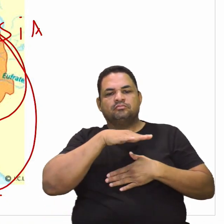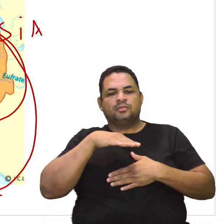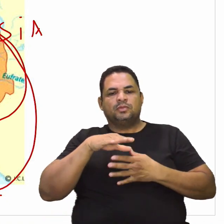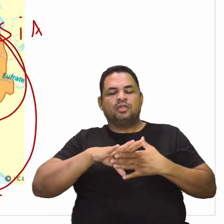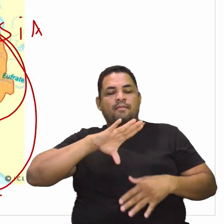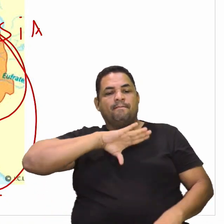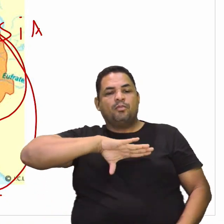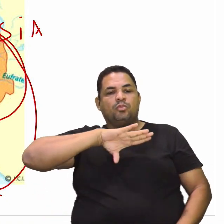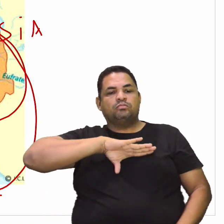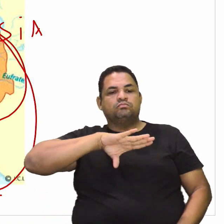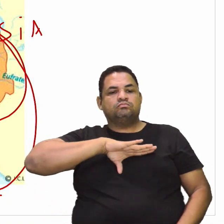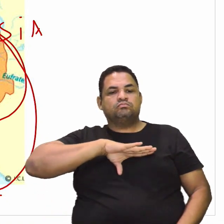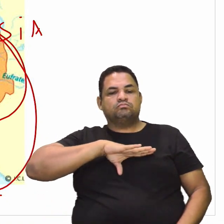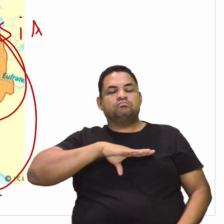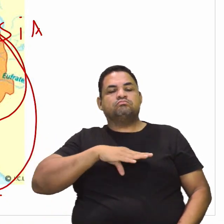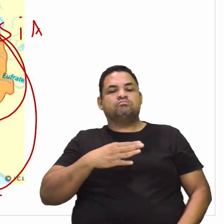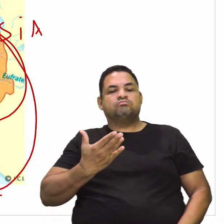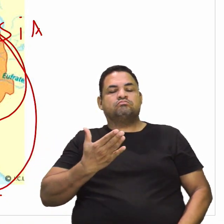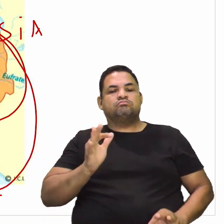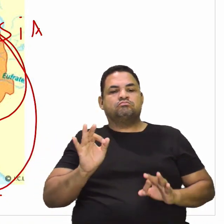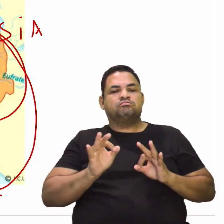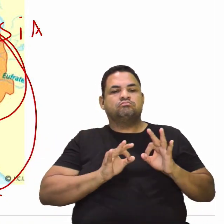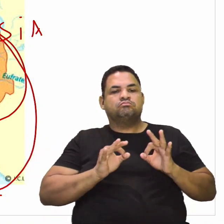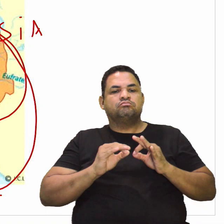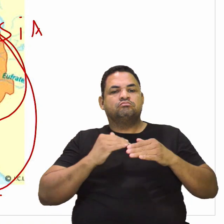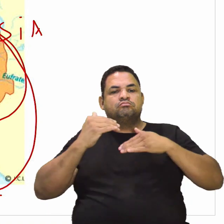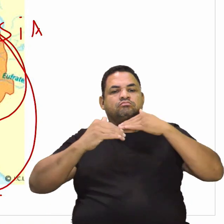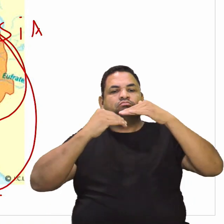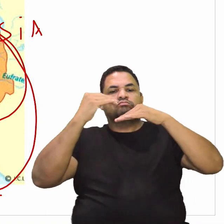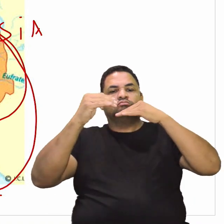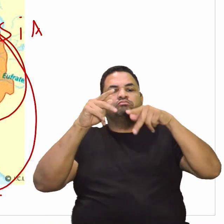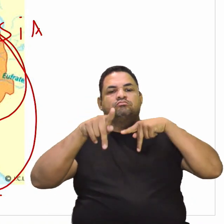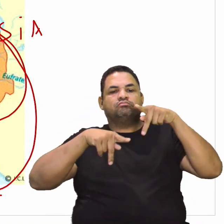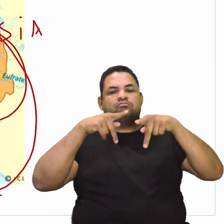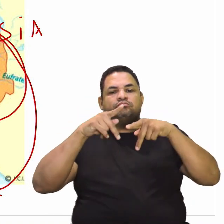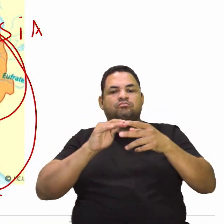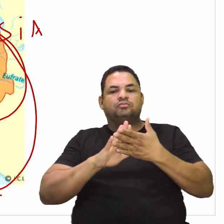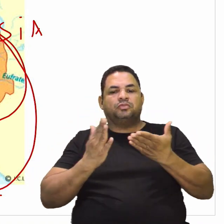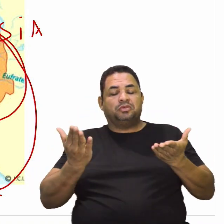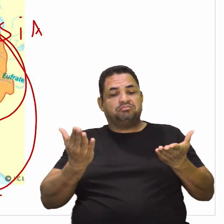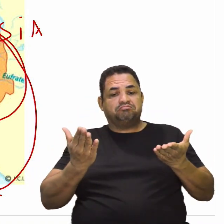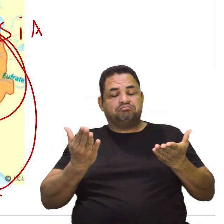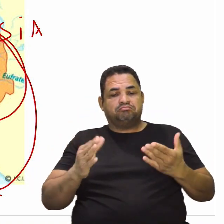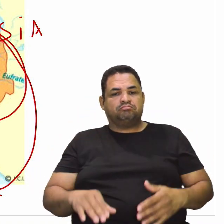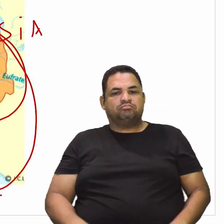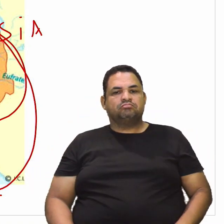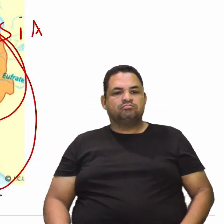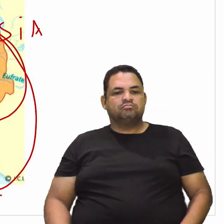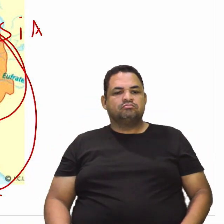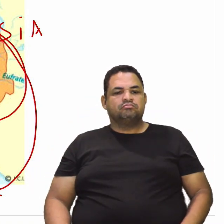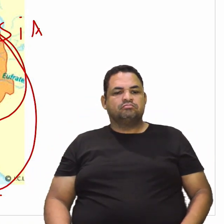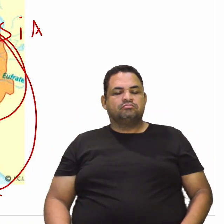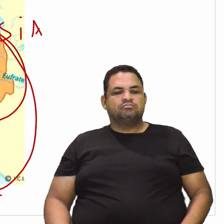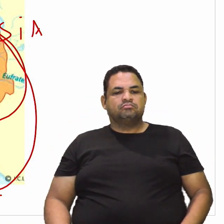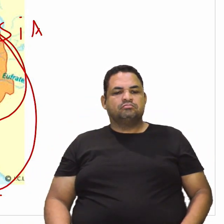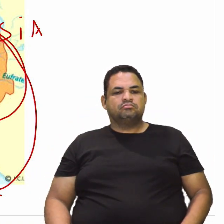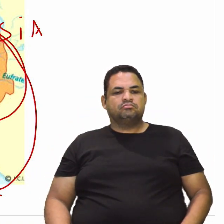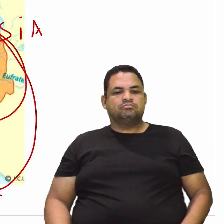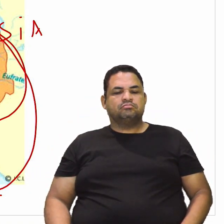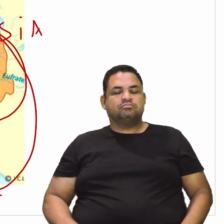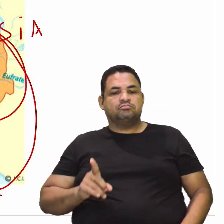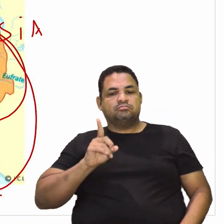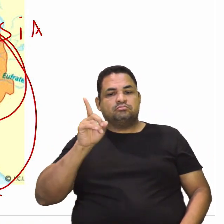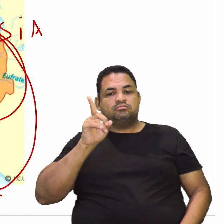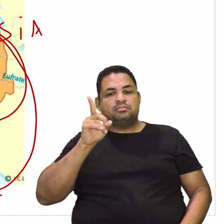Portugal, provavelmente eles foram evoluídos pelos povos suevos. Pois é isso mesmo, aluno. E lá